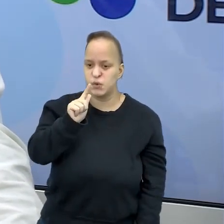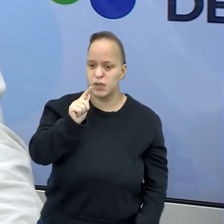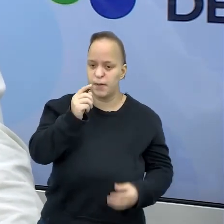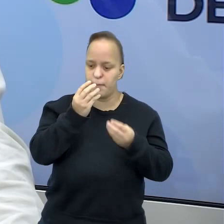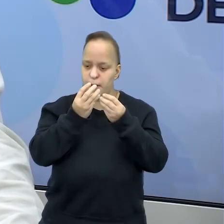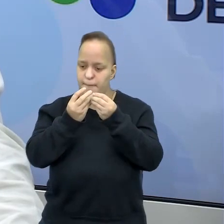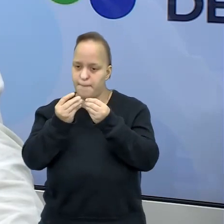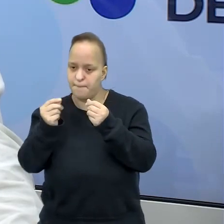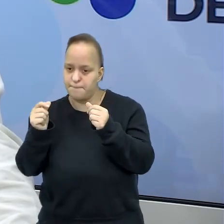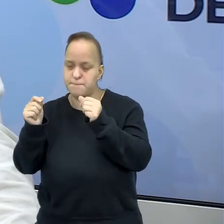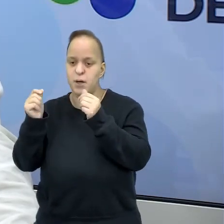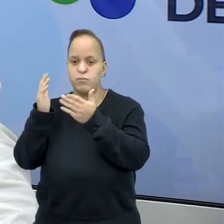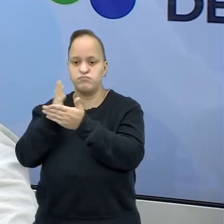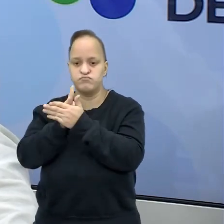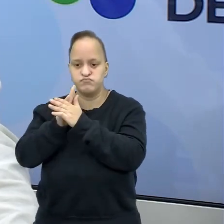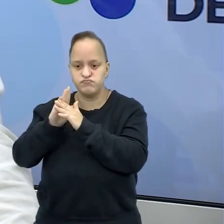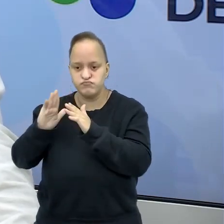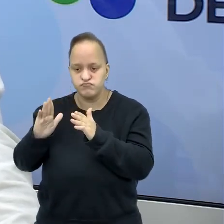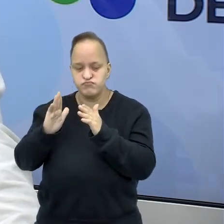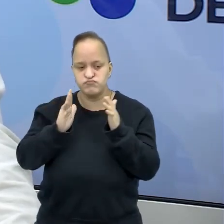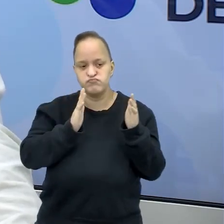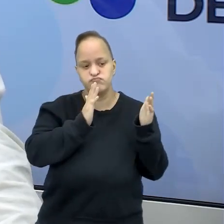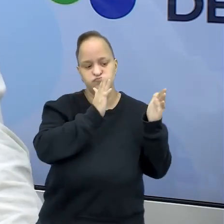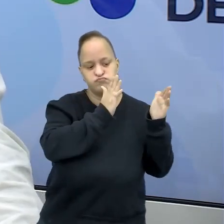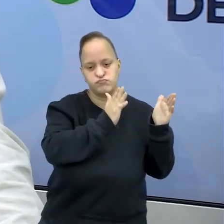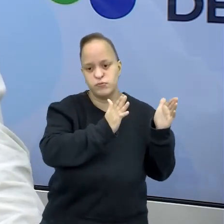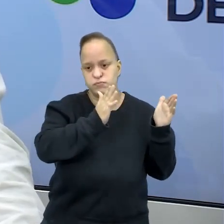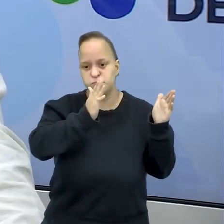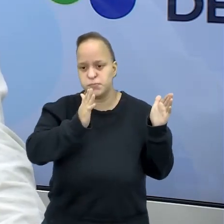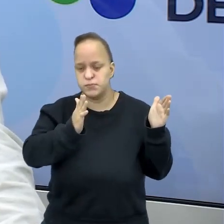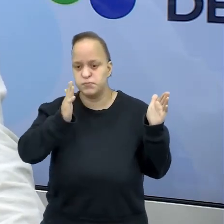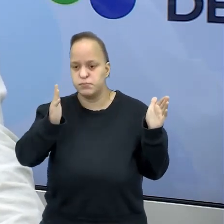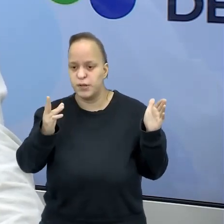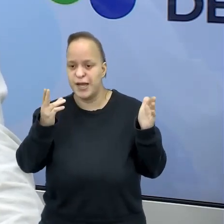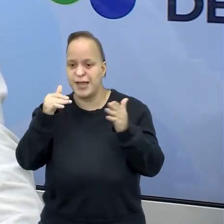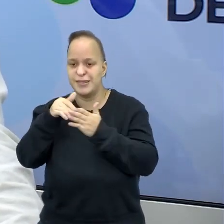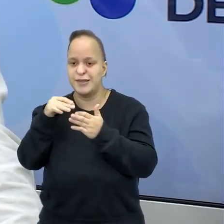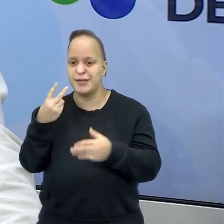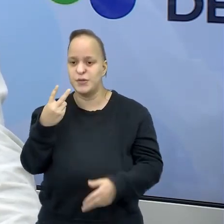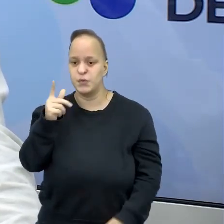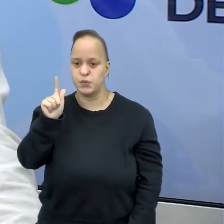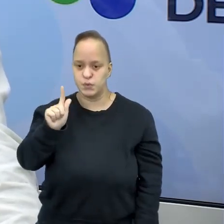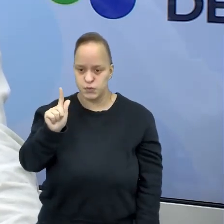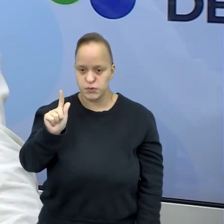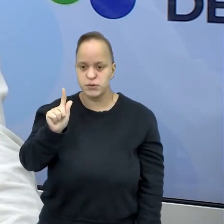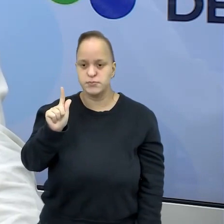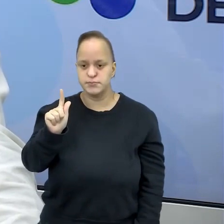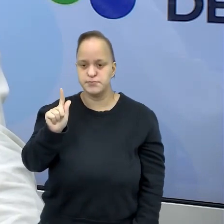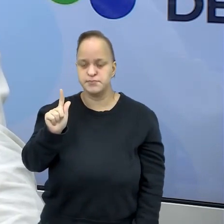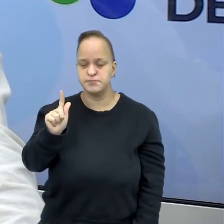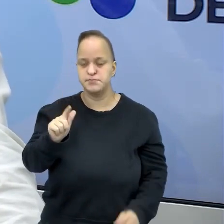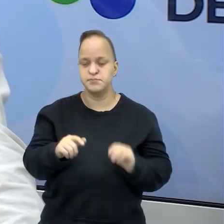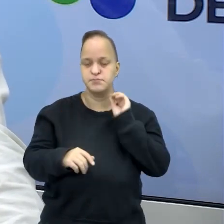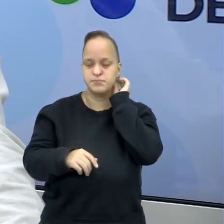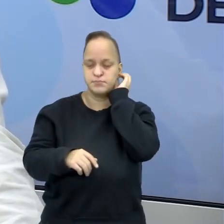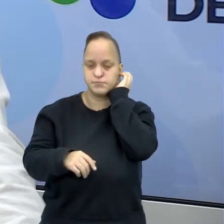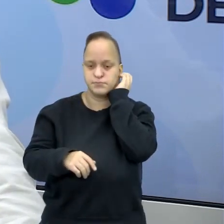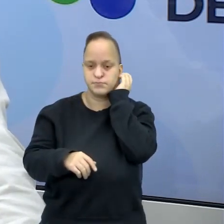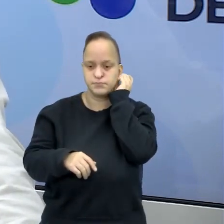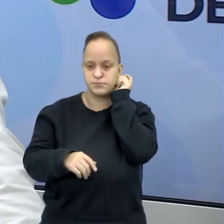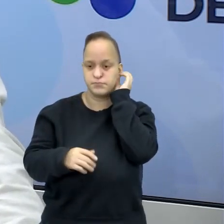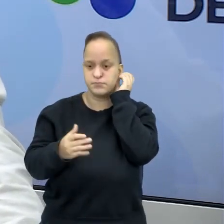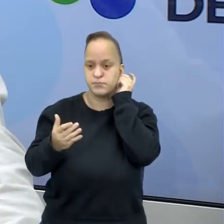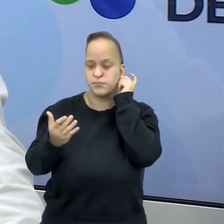assim sucessivamente, ele vai caindo sempre pela metade, ele estará com 2 gramas, né? Agora eu vou passar a palavra